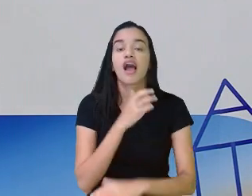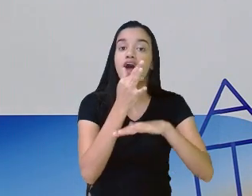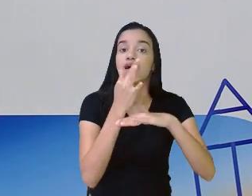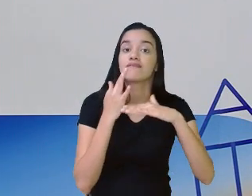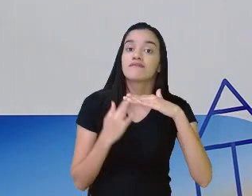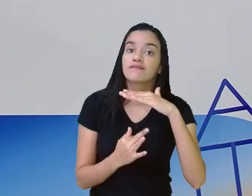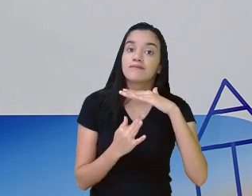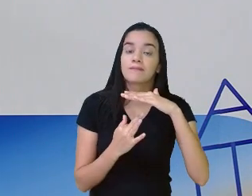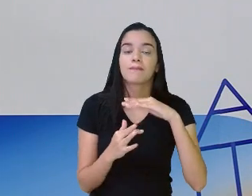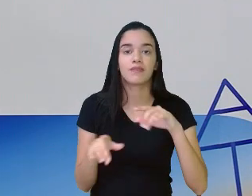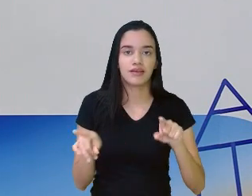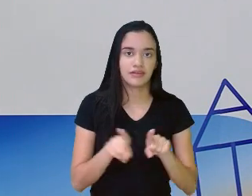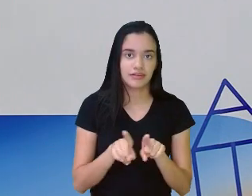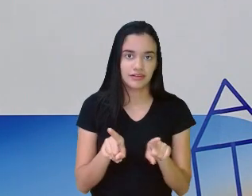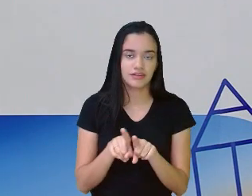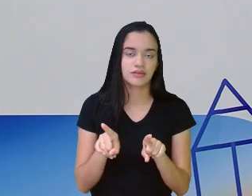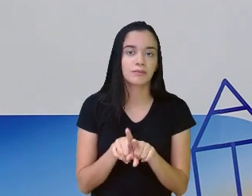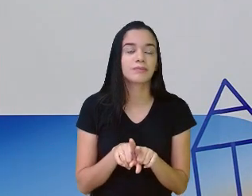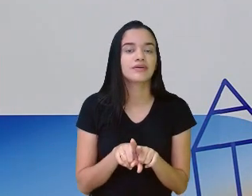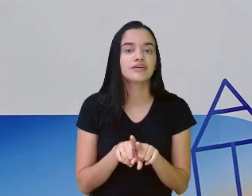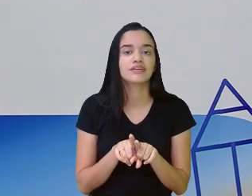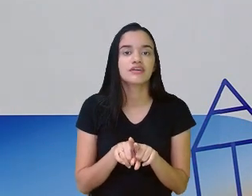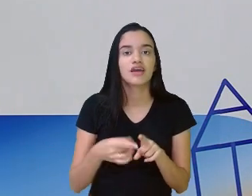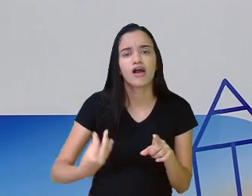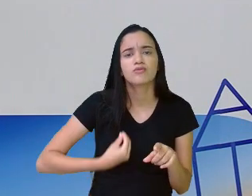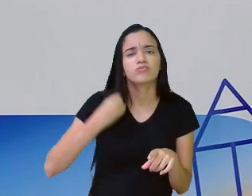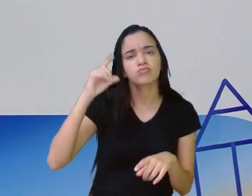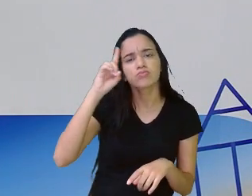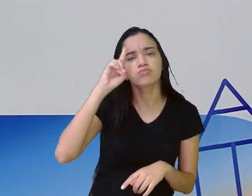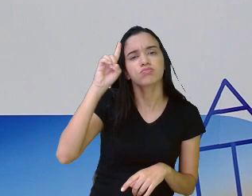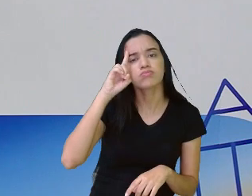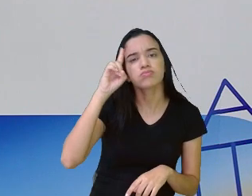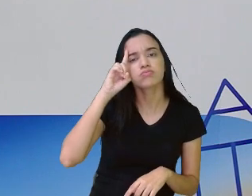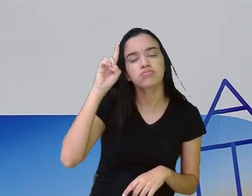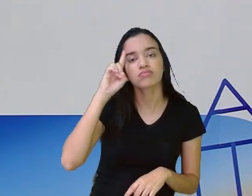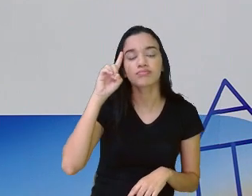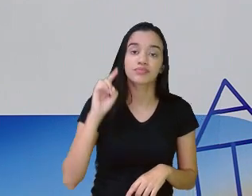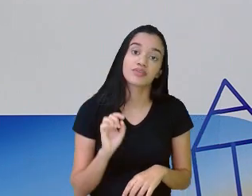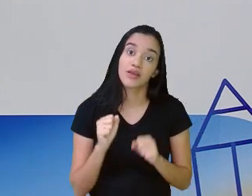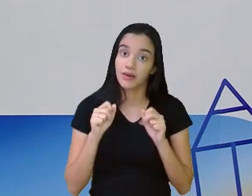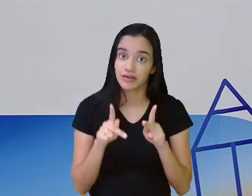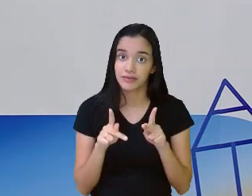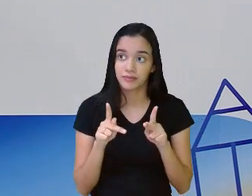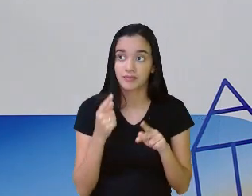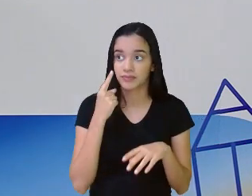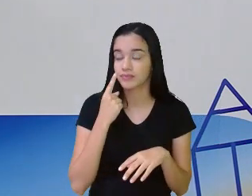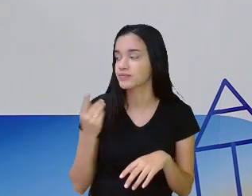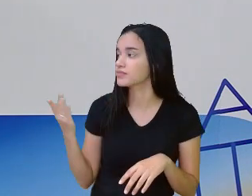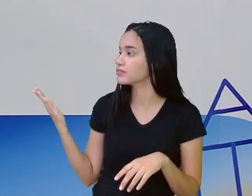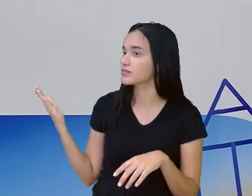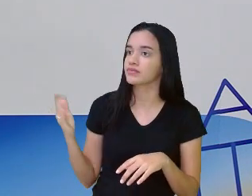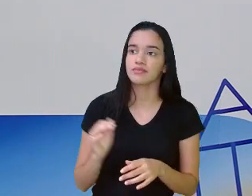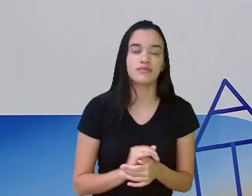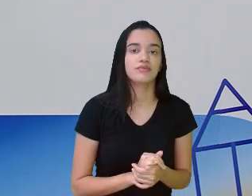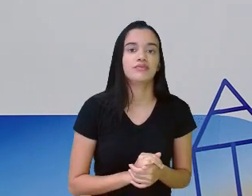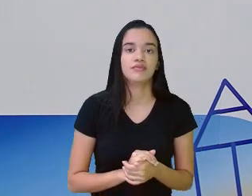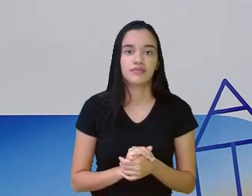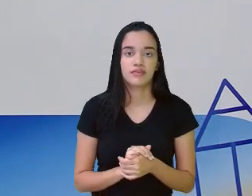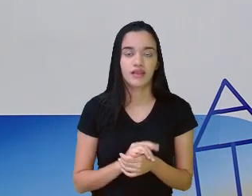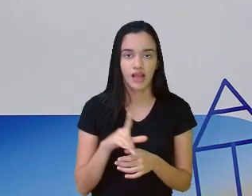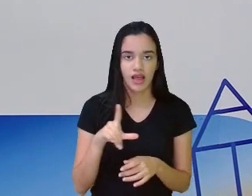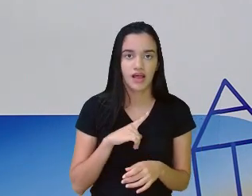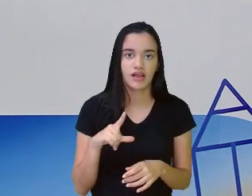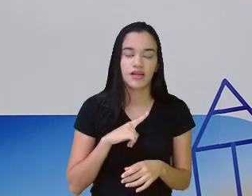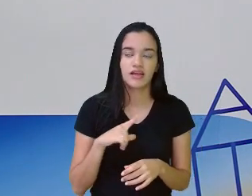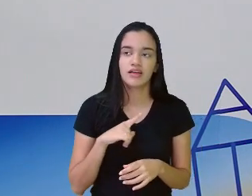fração, como ela está presente no nosso dia a dia. Beleza? Vê, eu